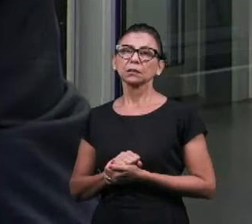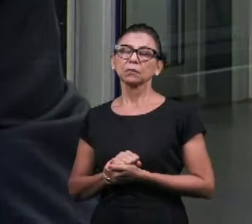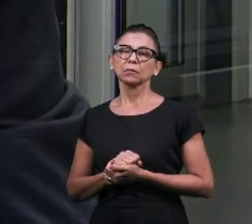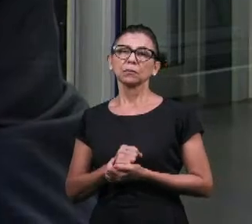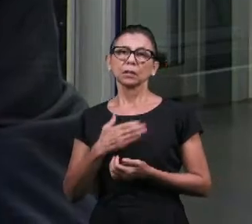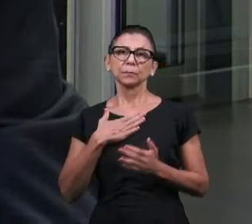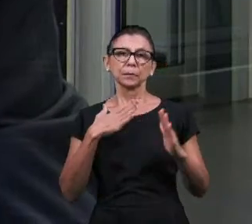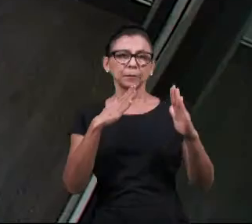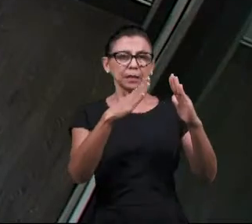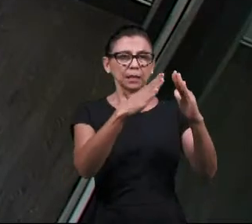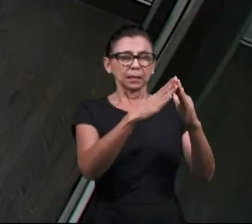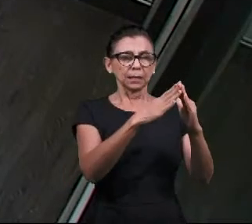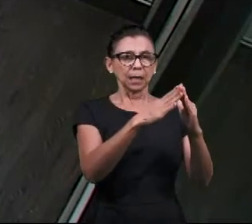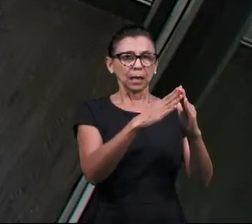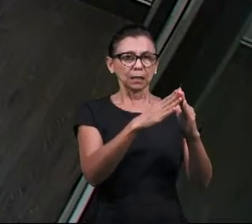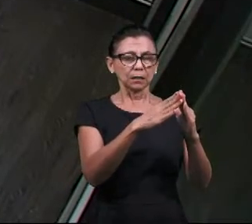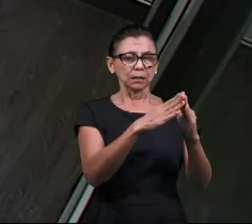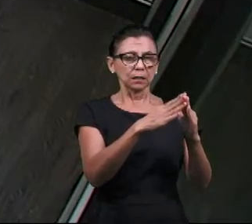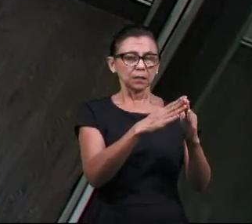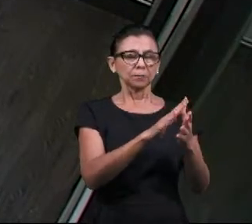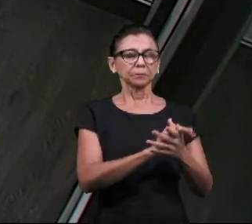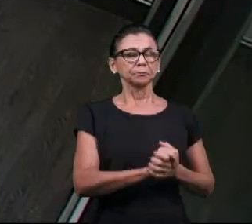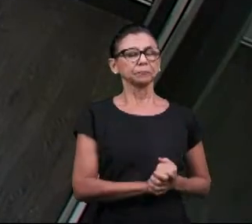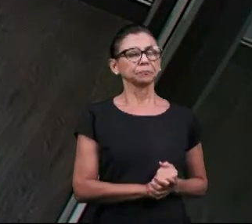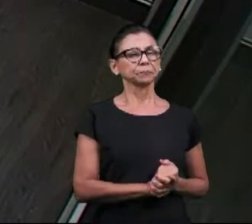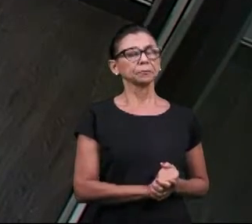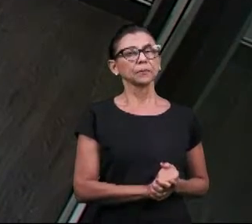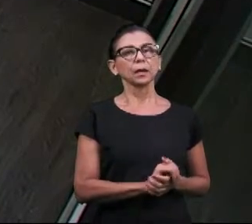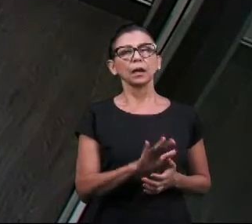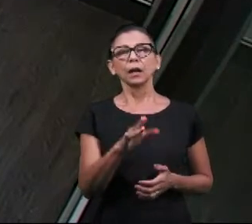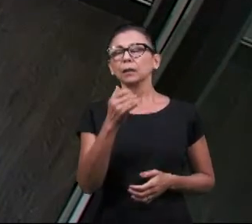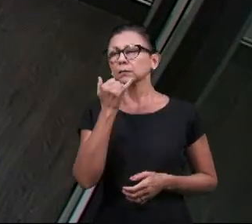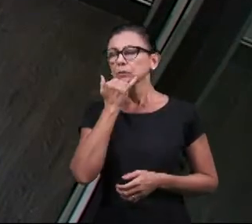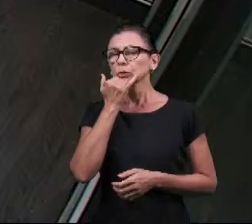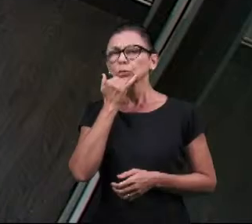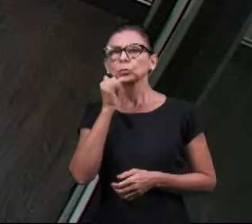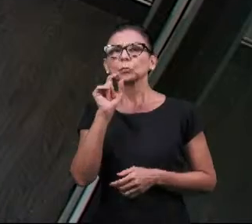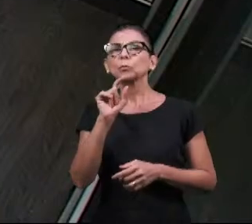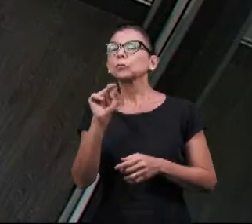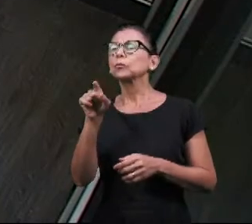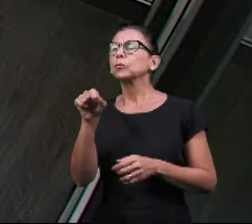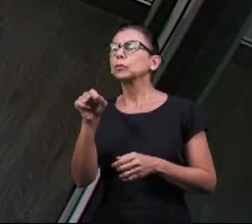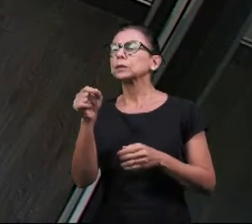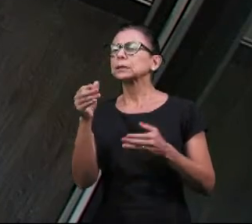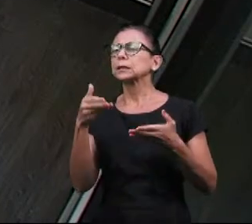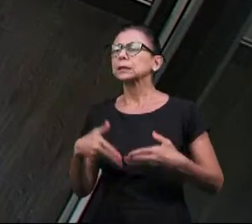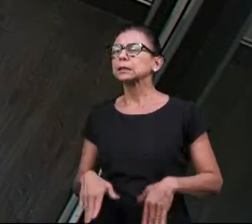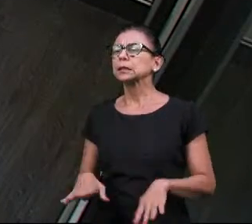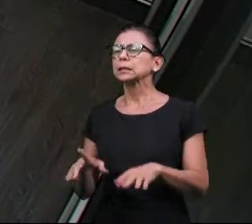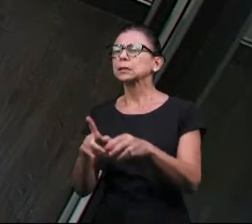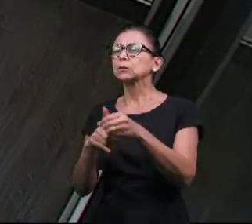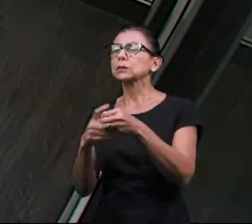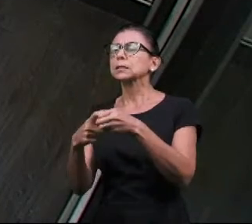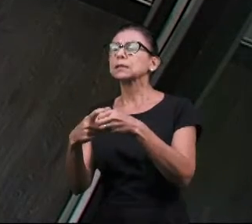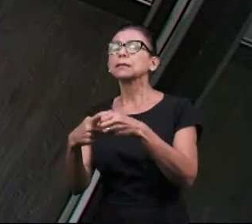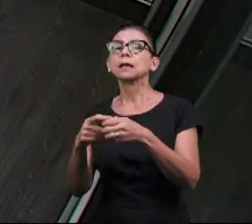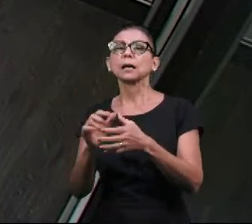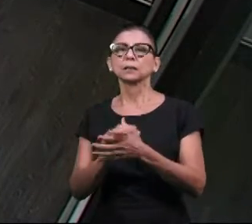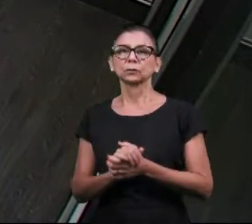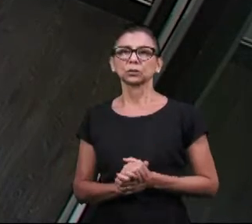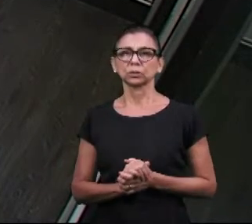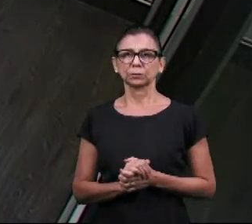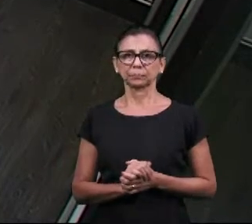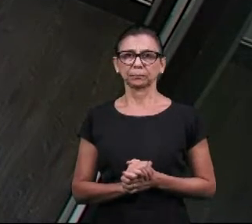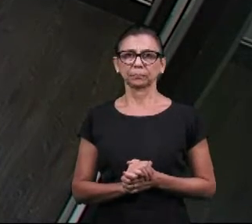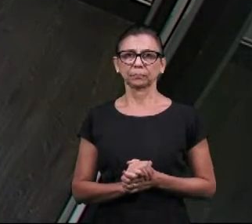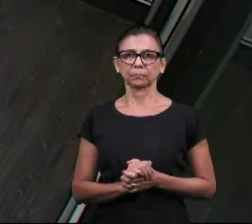a igreja Maranata. E me desculpa, acabei esquecendo. Em qual cidade o pastor morava na época? Eu já morava em Coqueiral de